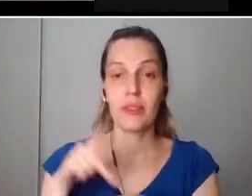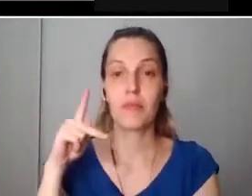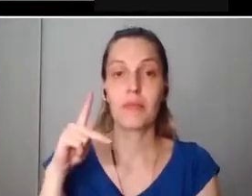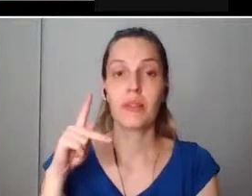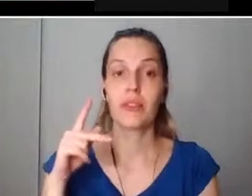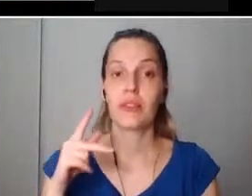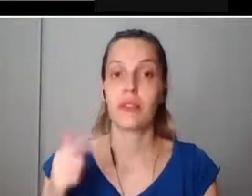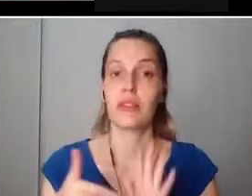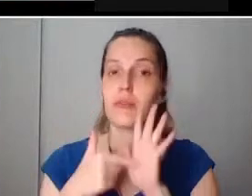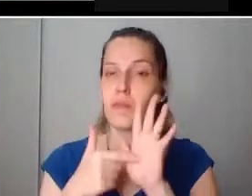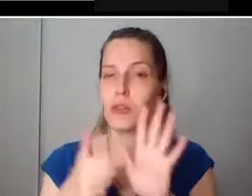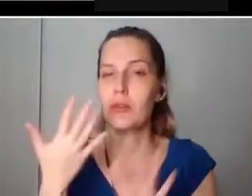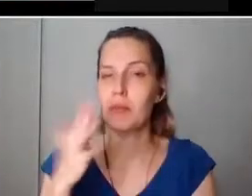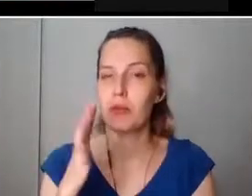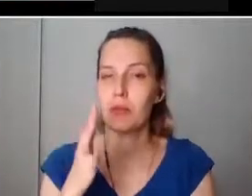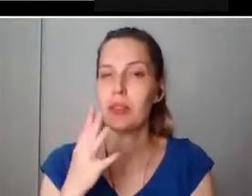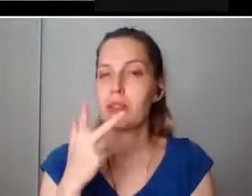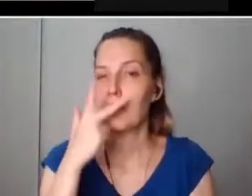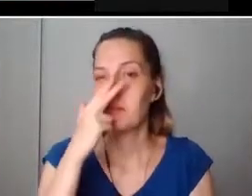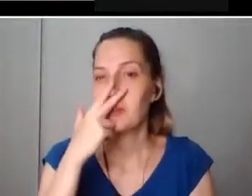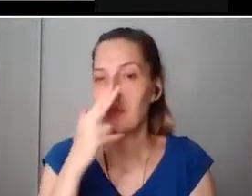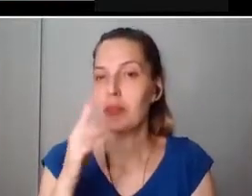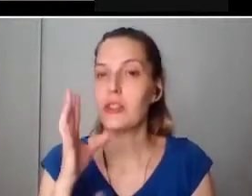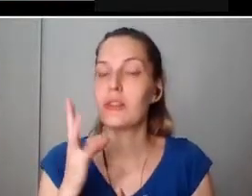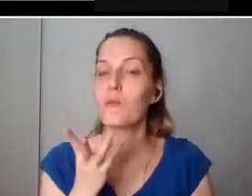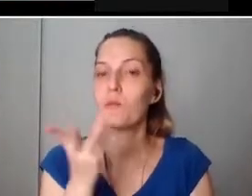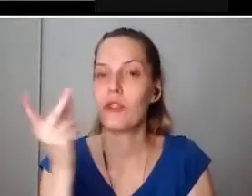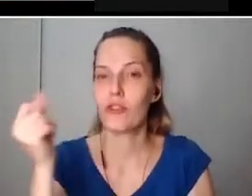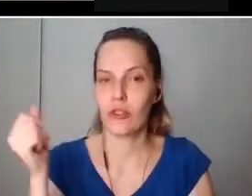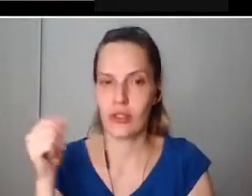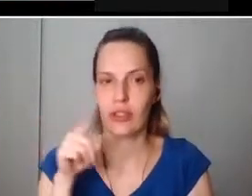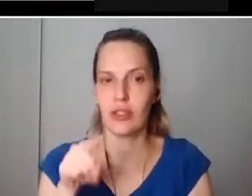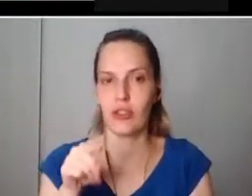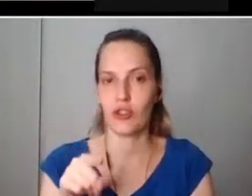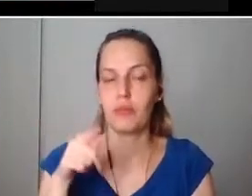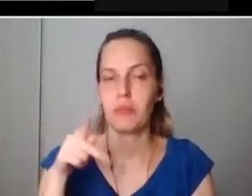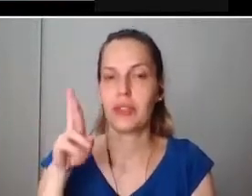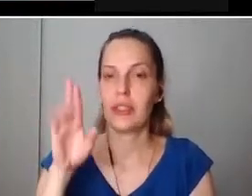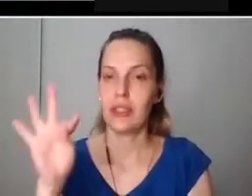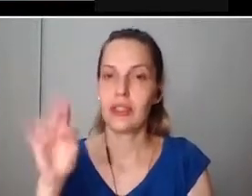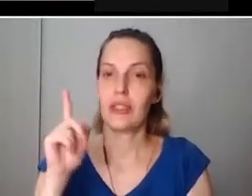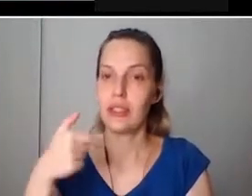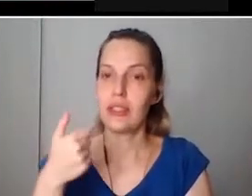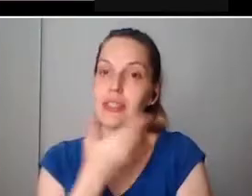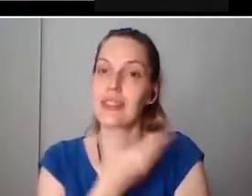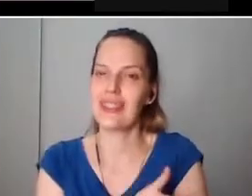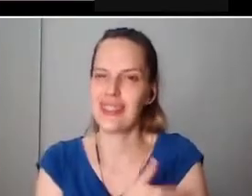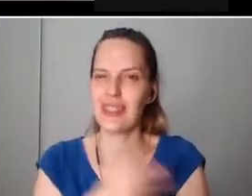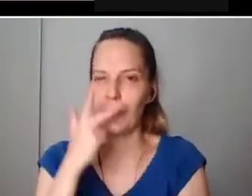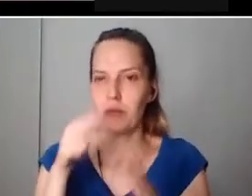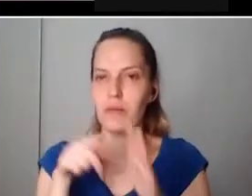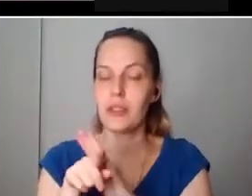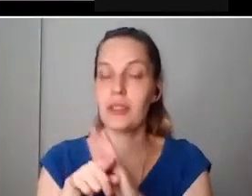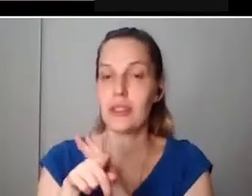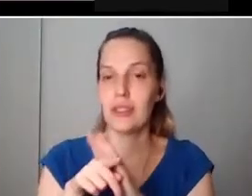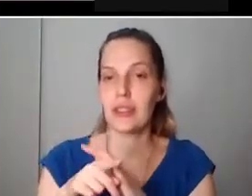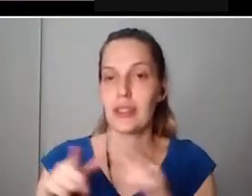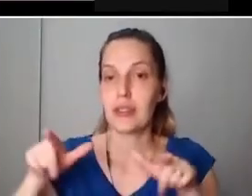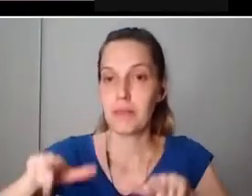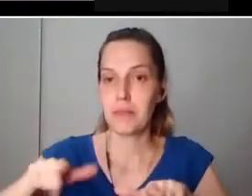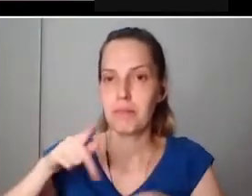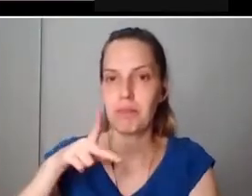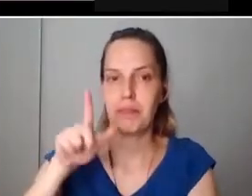de anticorpo neutralizante, ó, o PRNT é aquele inside placa, tá vendo? Então, aqui vocês estão vendo as diferentes doses, 3,